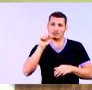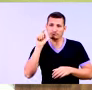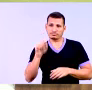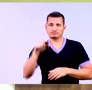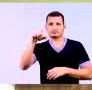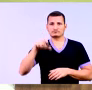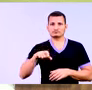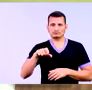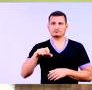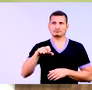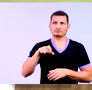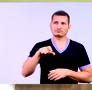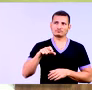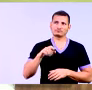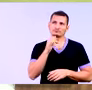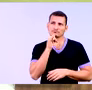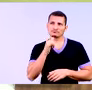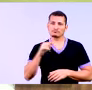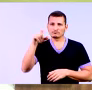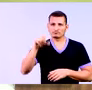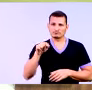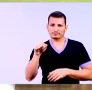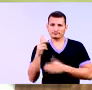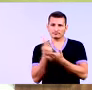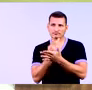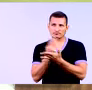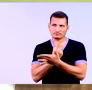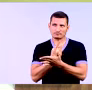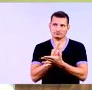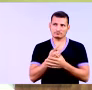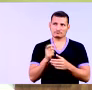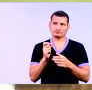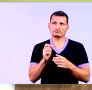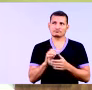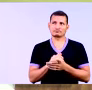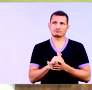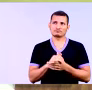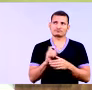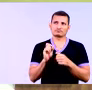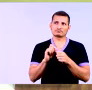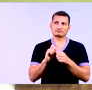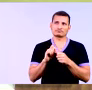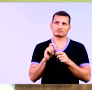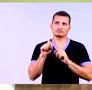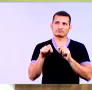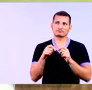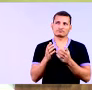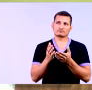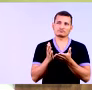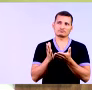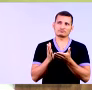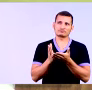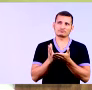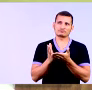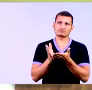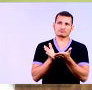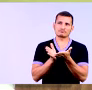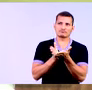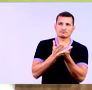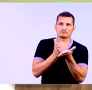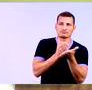né? Se não, os dados do cartão estão incorretos, faz aquele rollback, né? O rollback significa voltar até o ponto onde iniciou